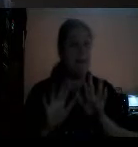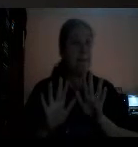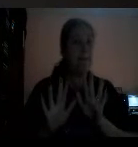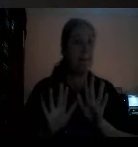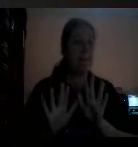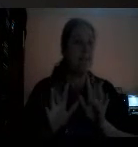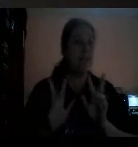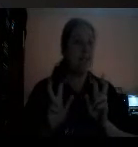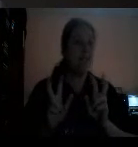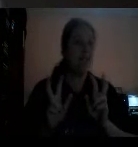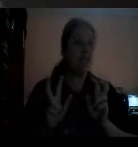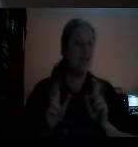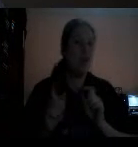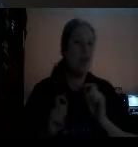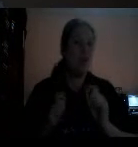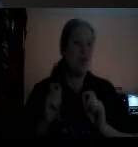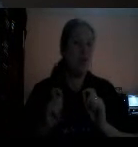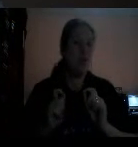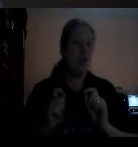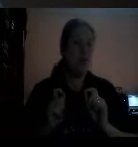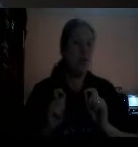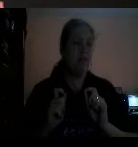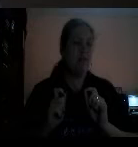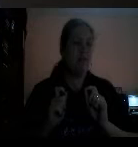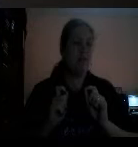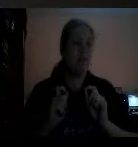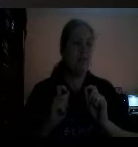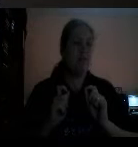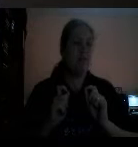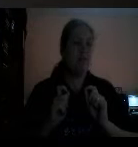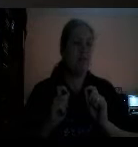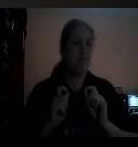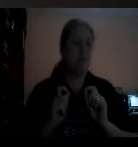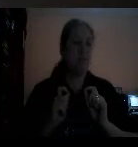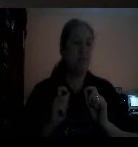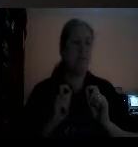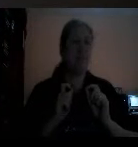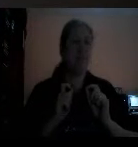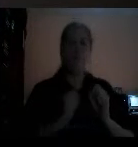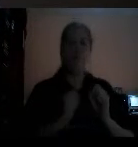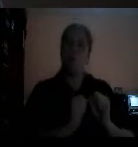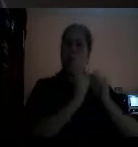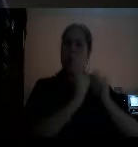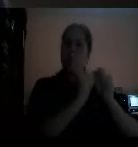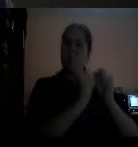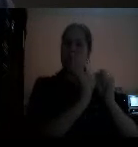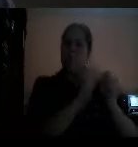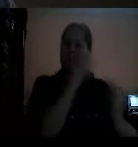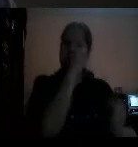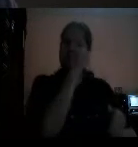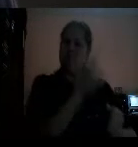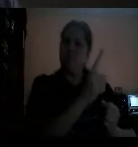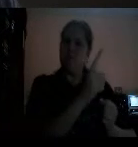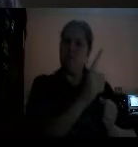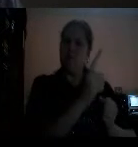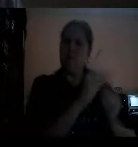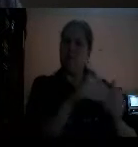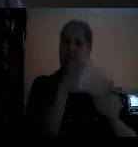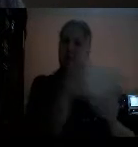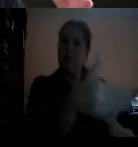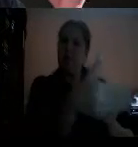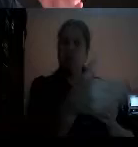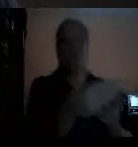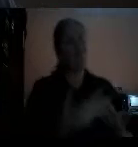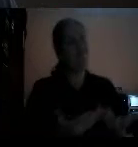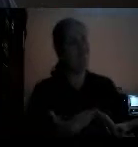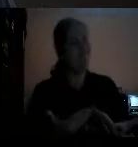poder. Não, professor, eu não entendi essa ideia da periferização do poder. Não só periferização, mas intervenção.